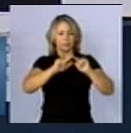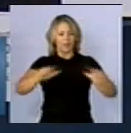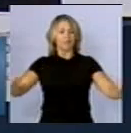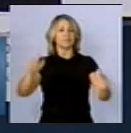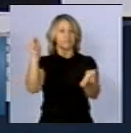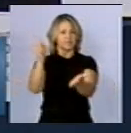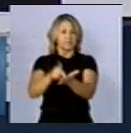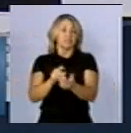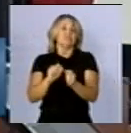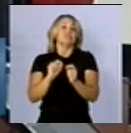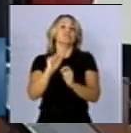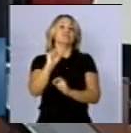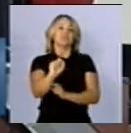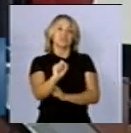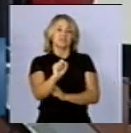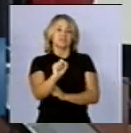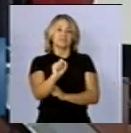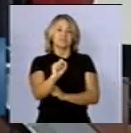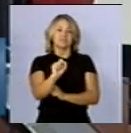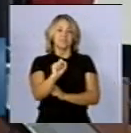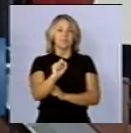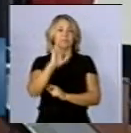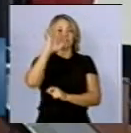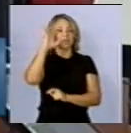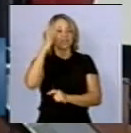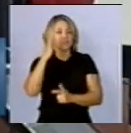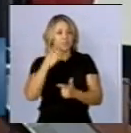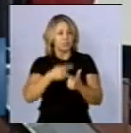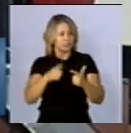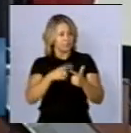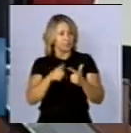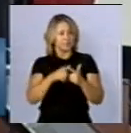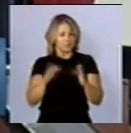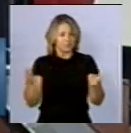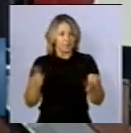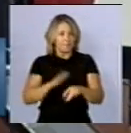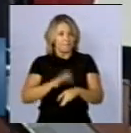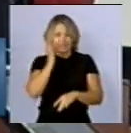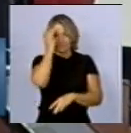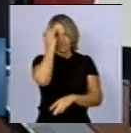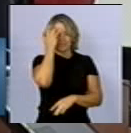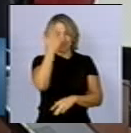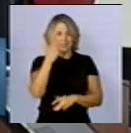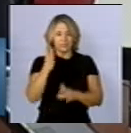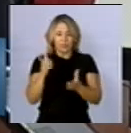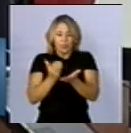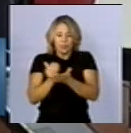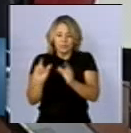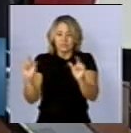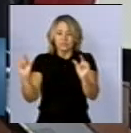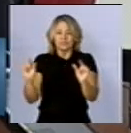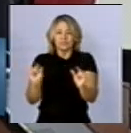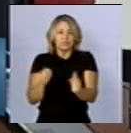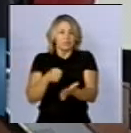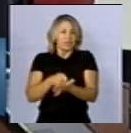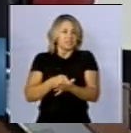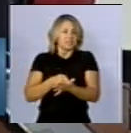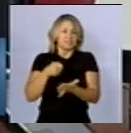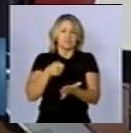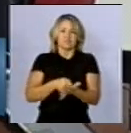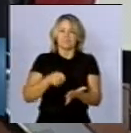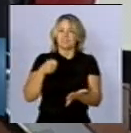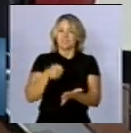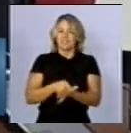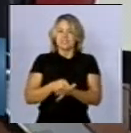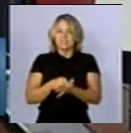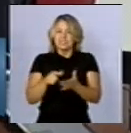o que que se fez a solução para ser menos custosa coloca diminui as exigências diminui se